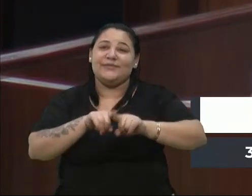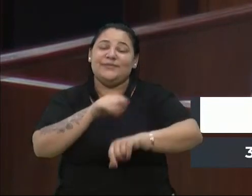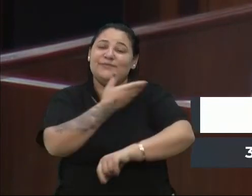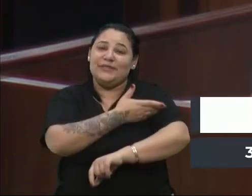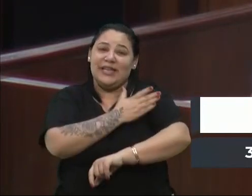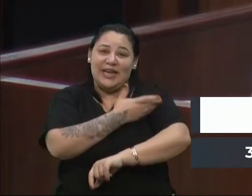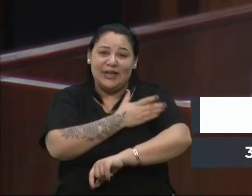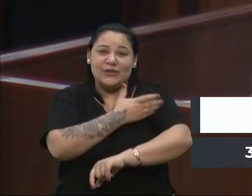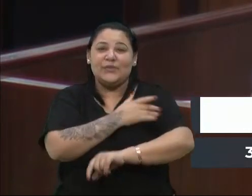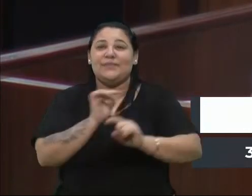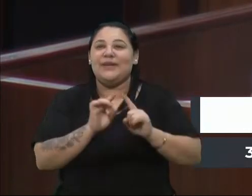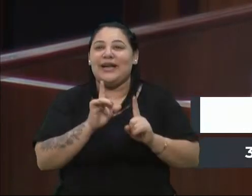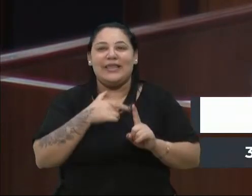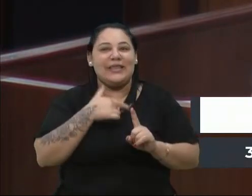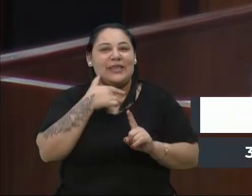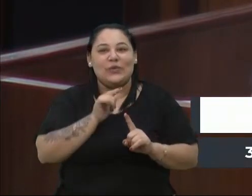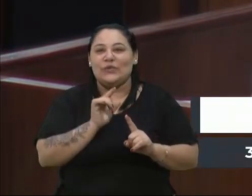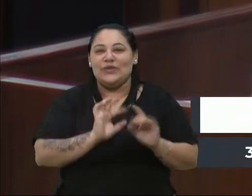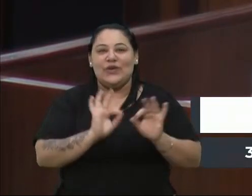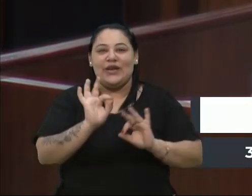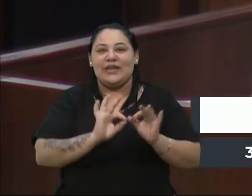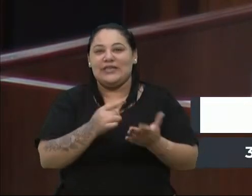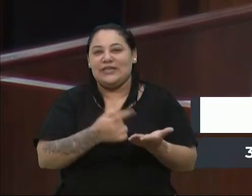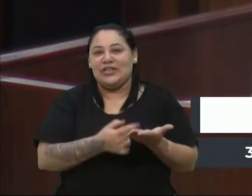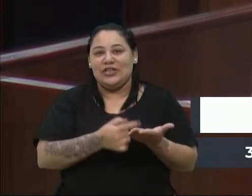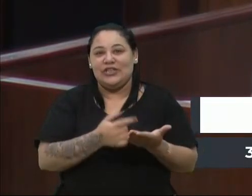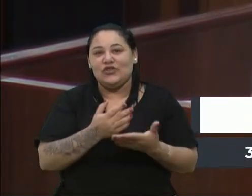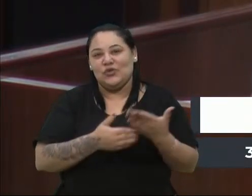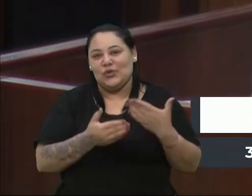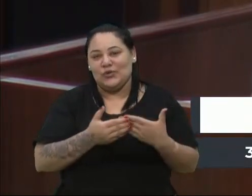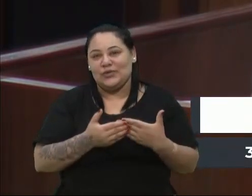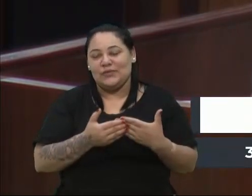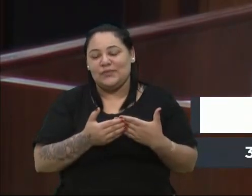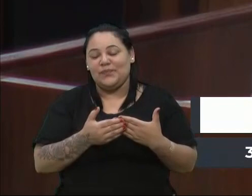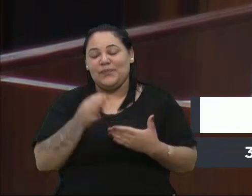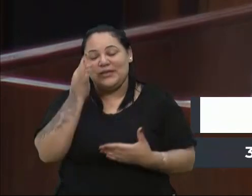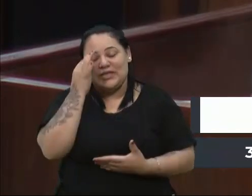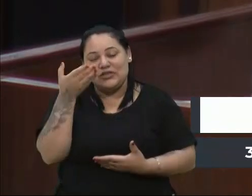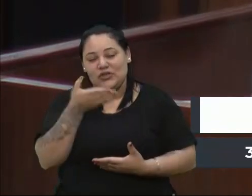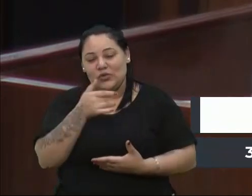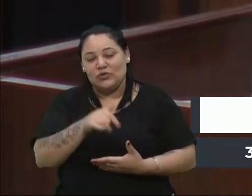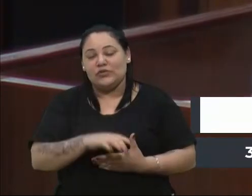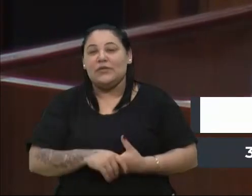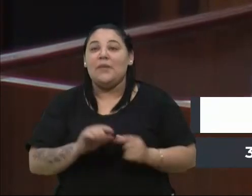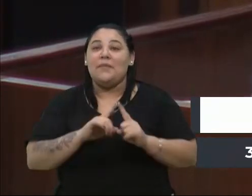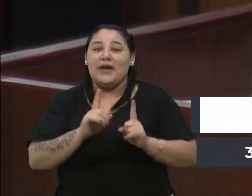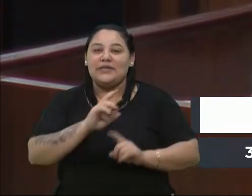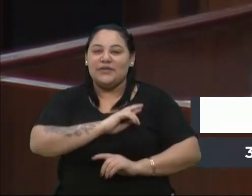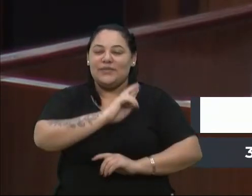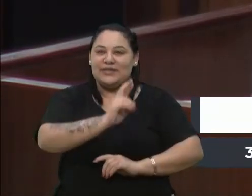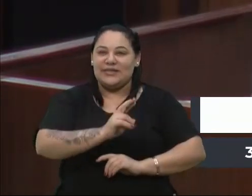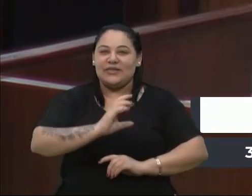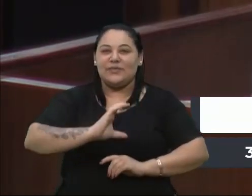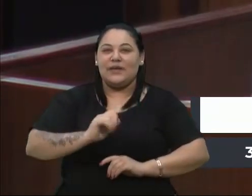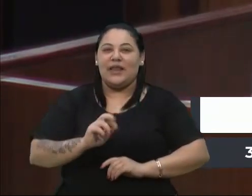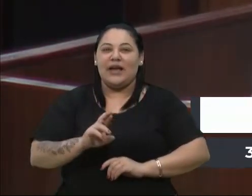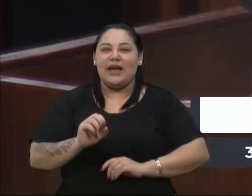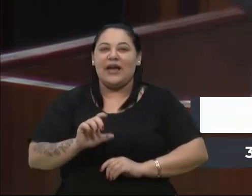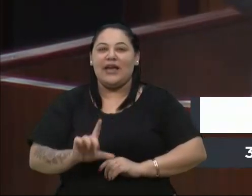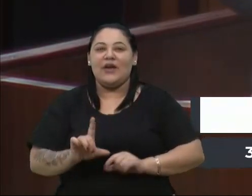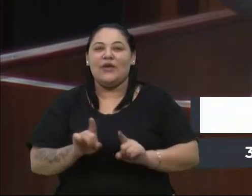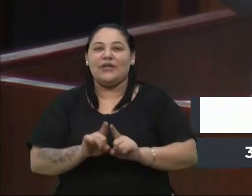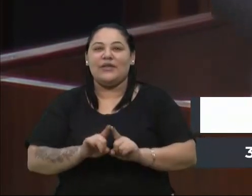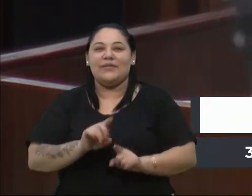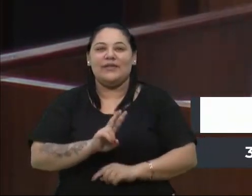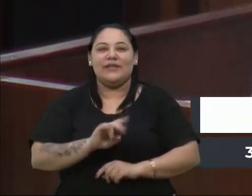as agendas de todos para que eles também pudessem estar aqui hoje. Mas eles estão aqui representados pela Carol Nunes, pelo Vini, que está